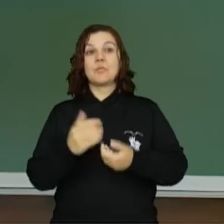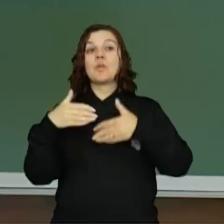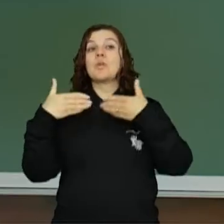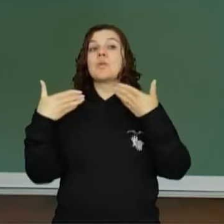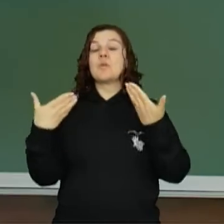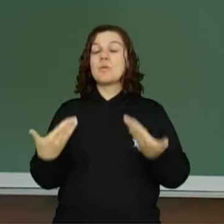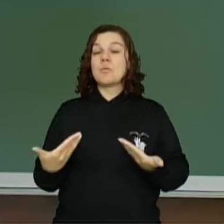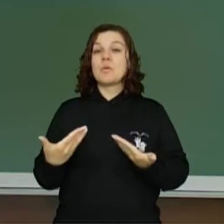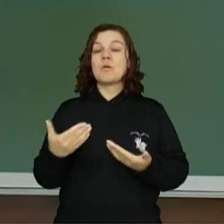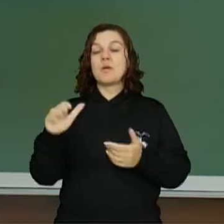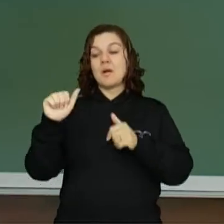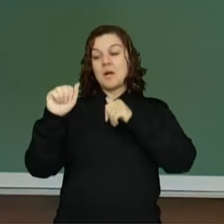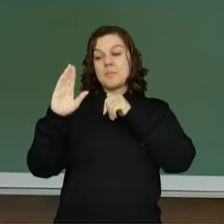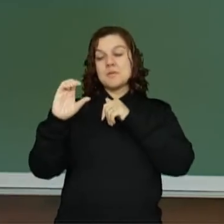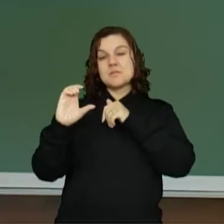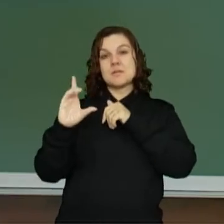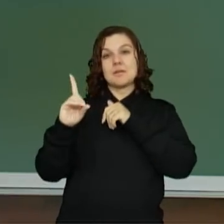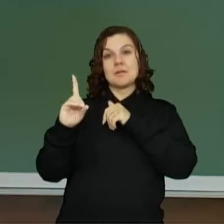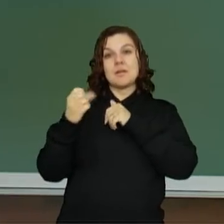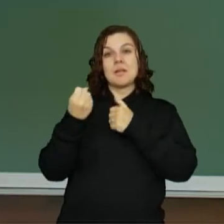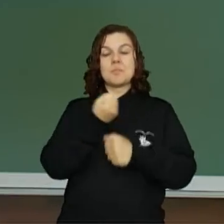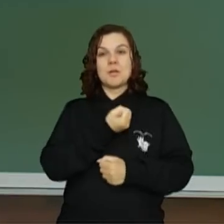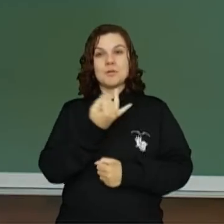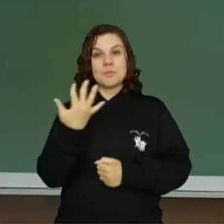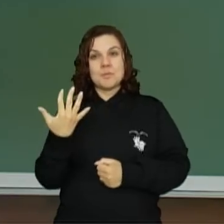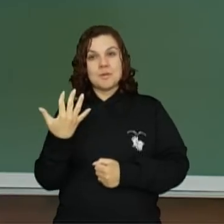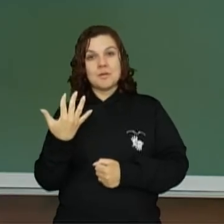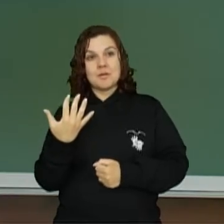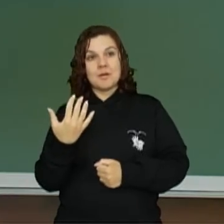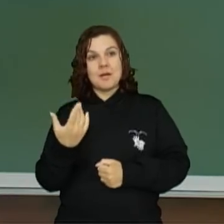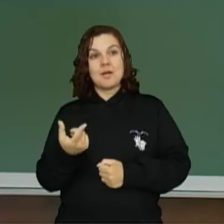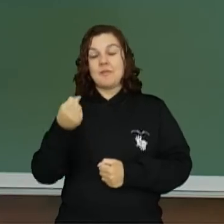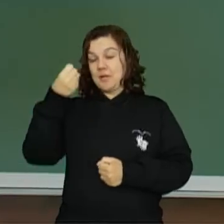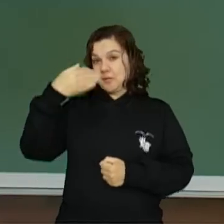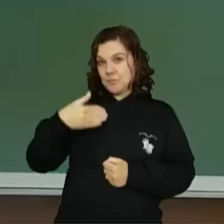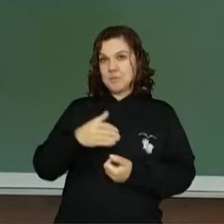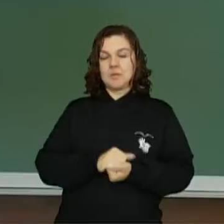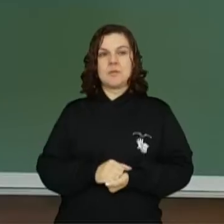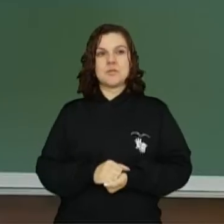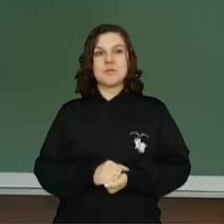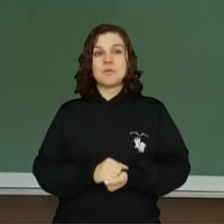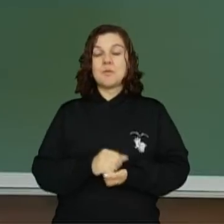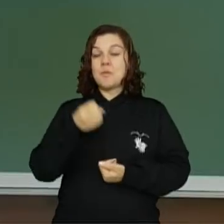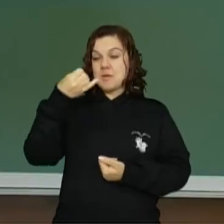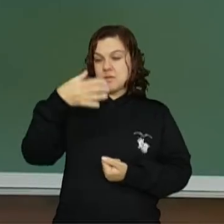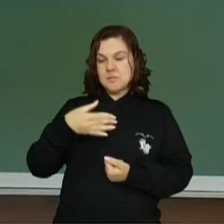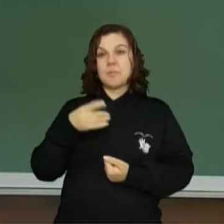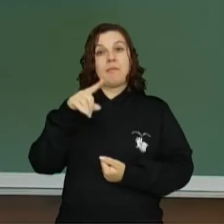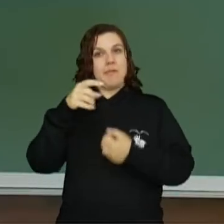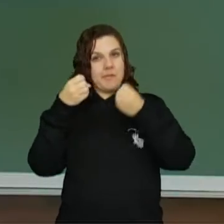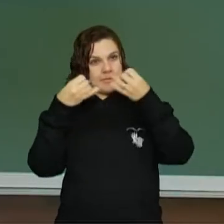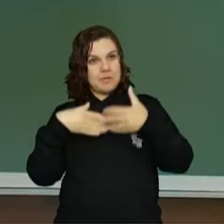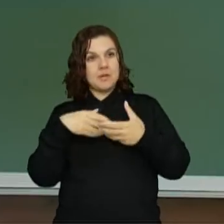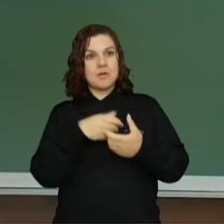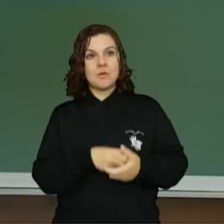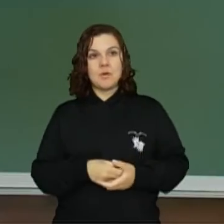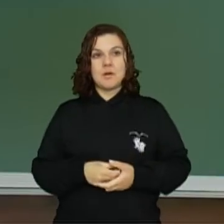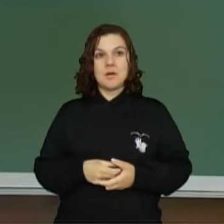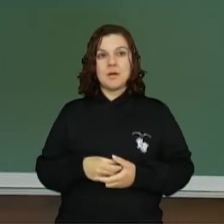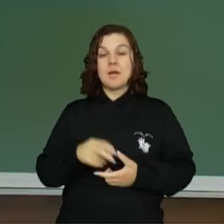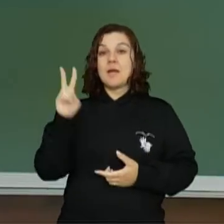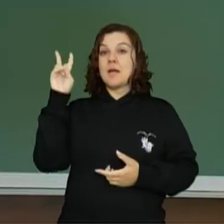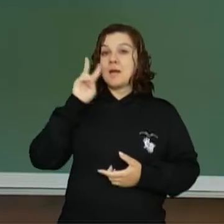especificativo. Lembra do enumerativo? Que ele vai enumerando. Do explicativo, ele explica.